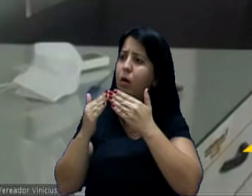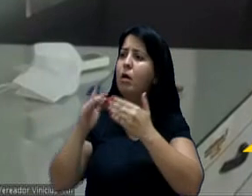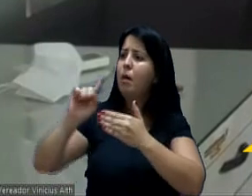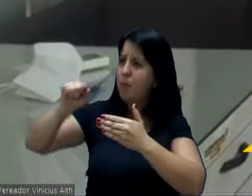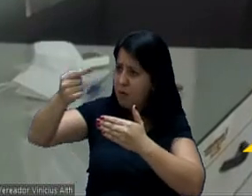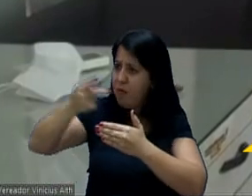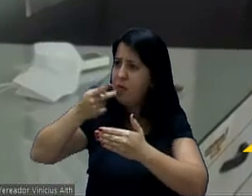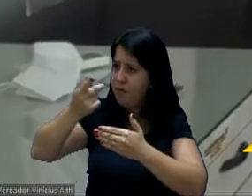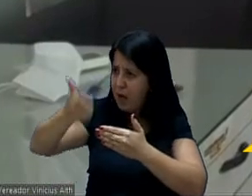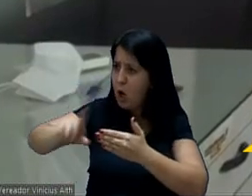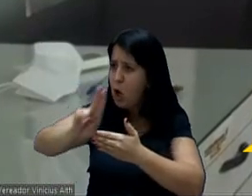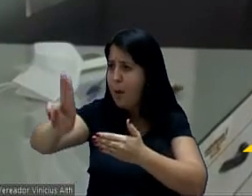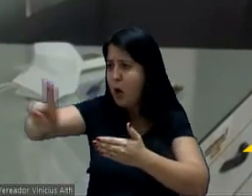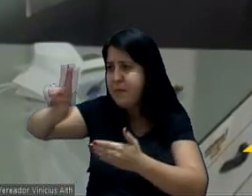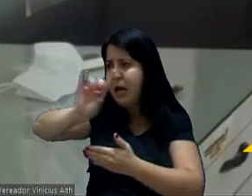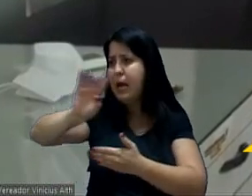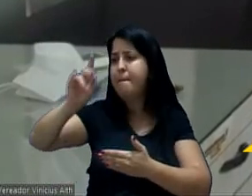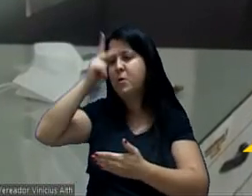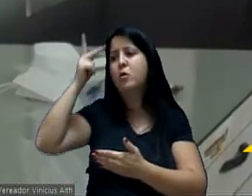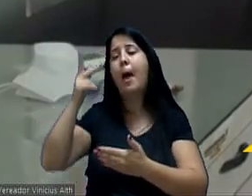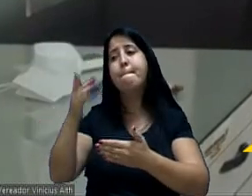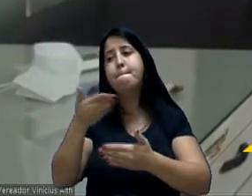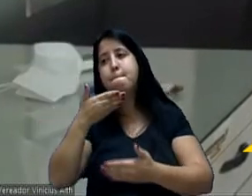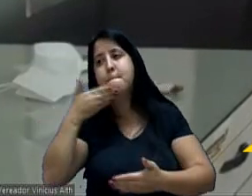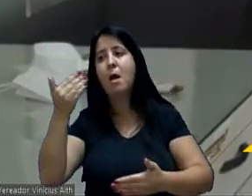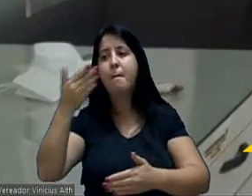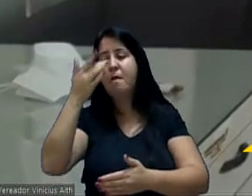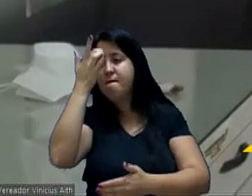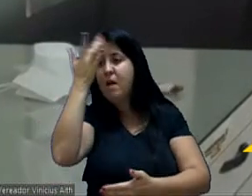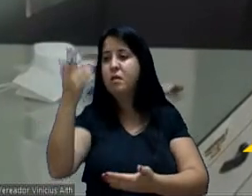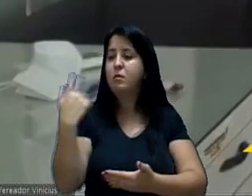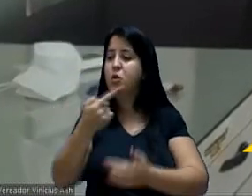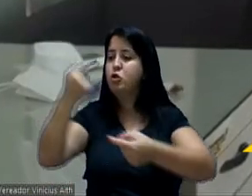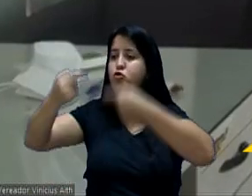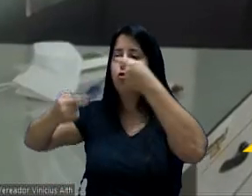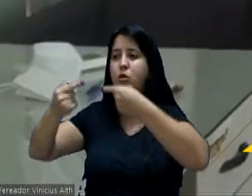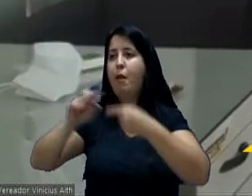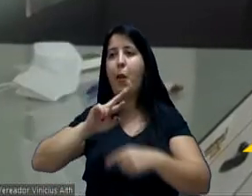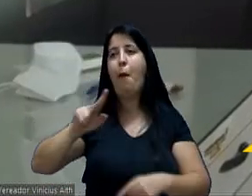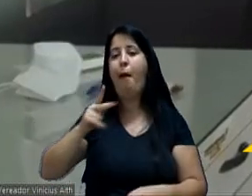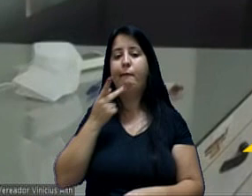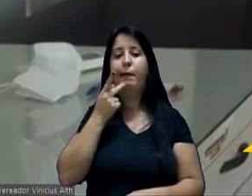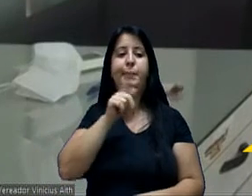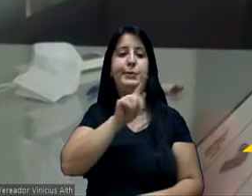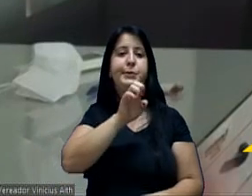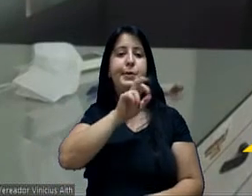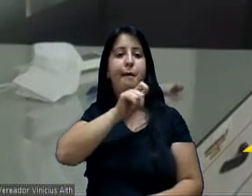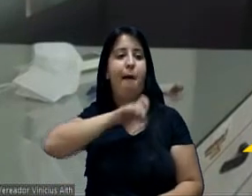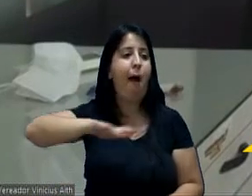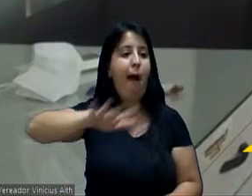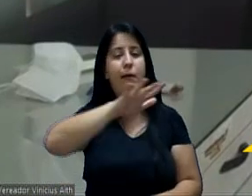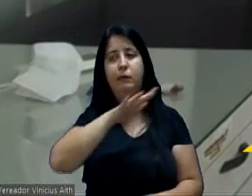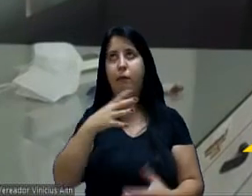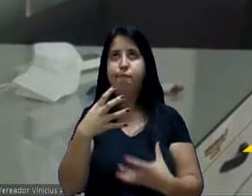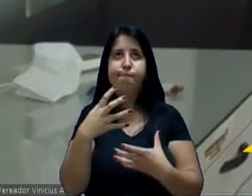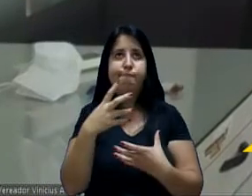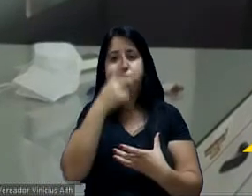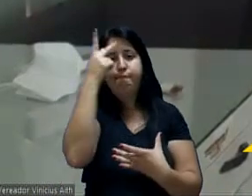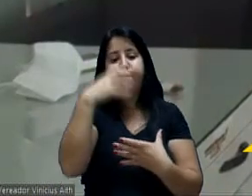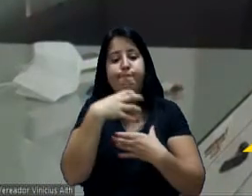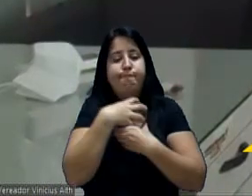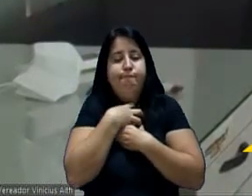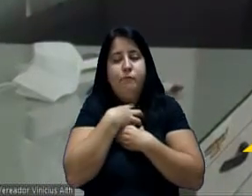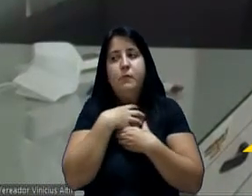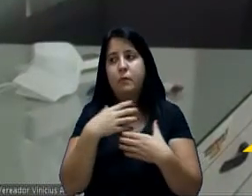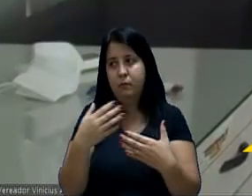vereador. Fica mais fácil para a gente discutir o projeto, não dessa forma generalizada, que todos os vereadores podem se sentir desconfortáveis. Vereador Dylan, agradeço pelo tempo que